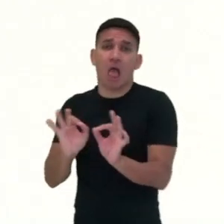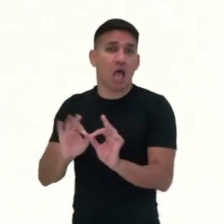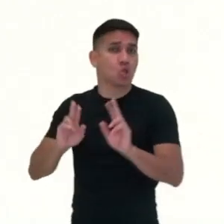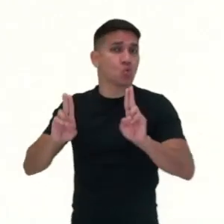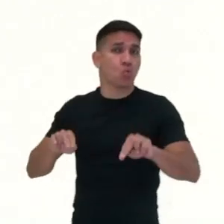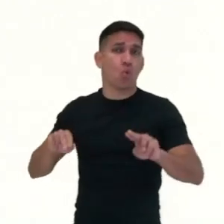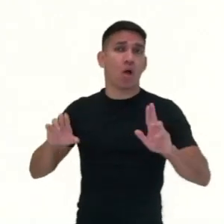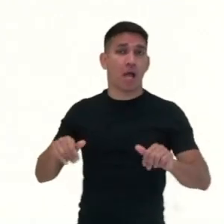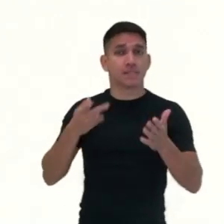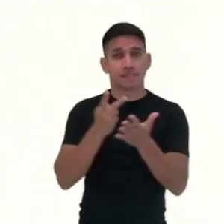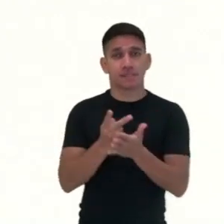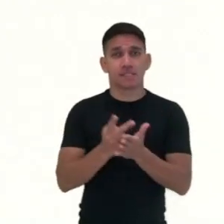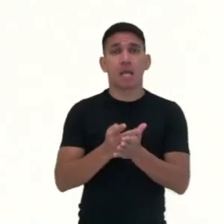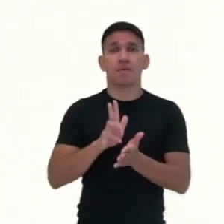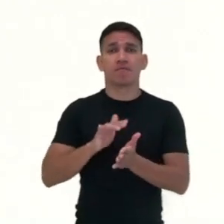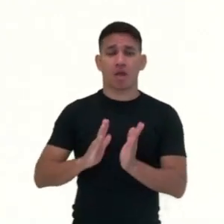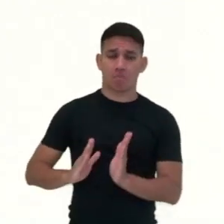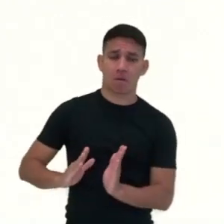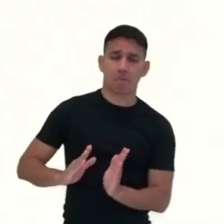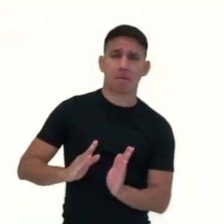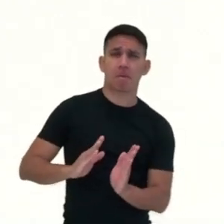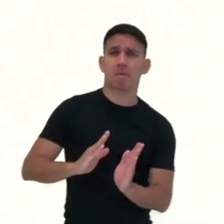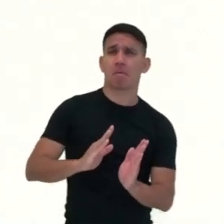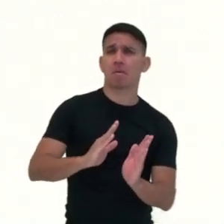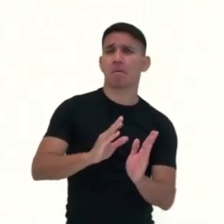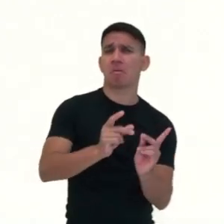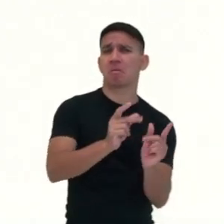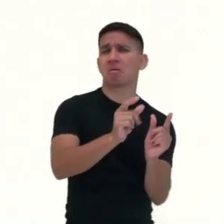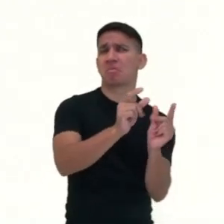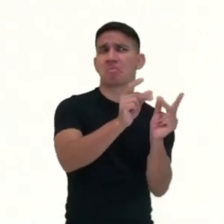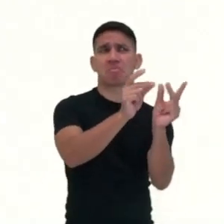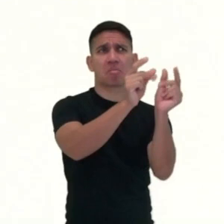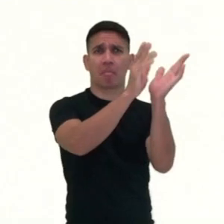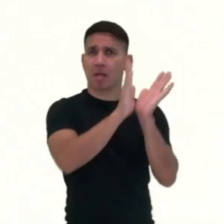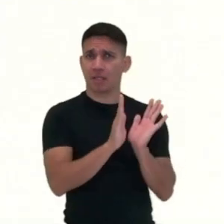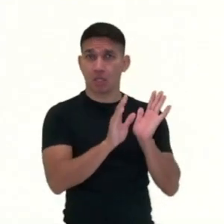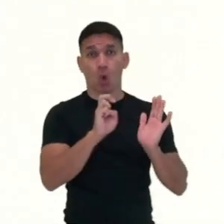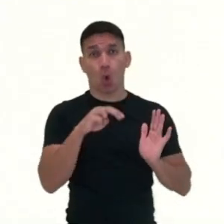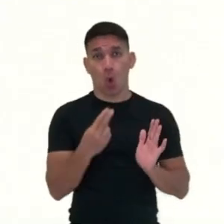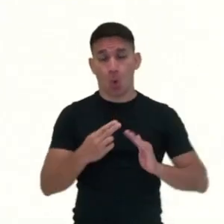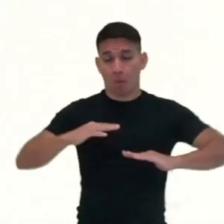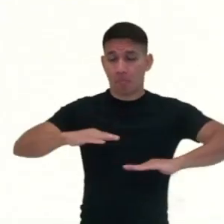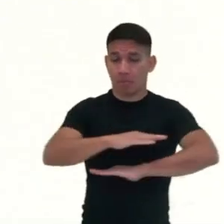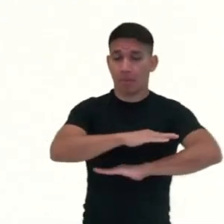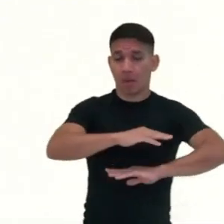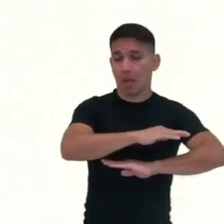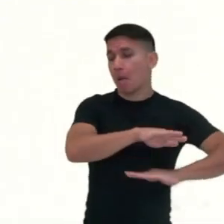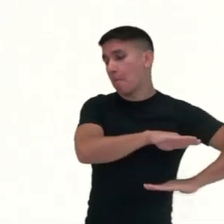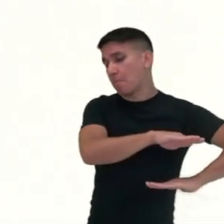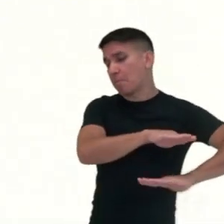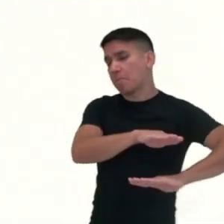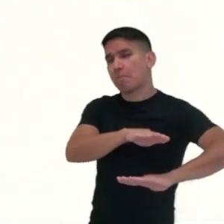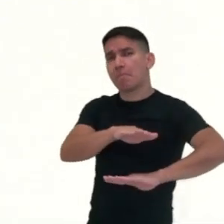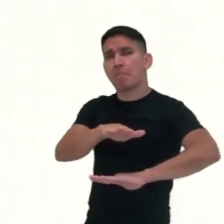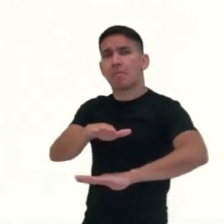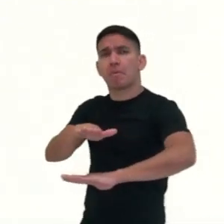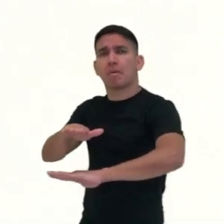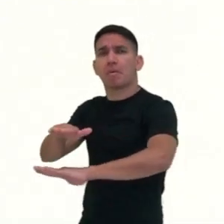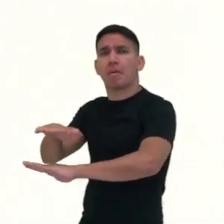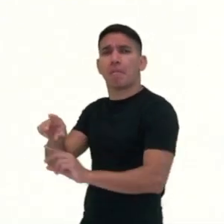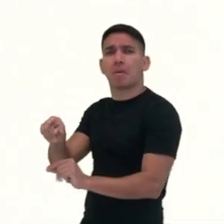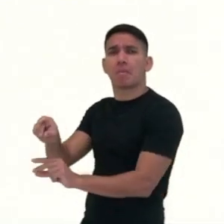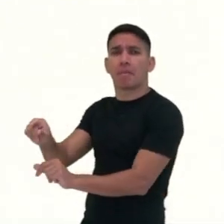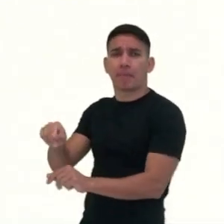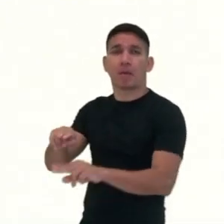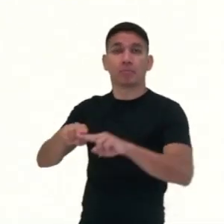se encontrar, sempre vão ficar lado a lado, né? E aí, ou seja, elas nunca se cruzam. As retas paralelas, né,